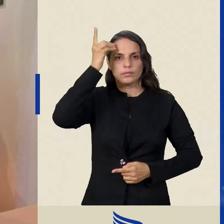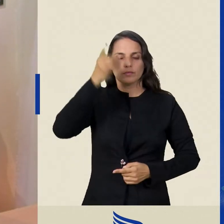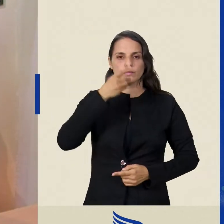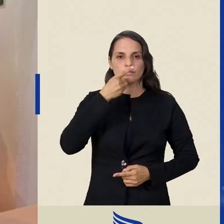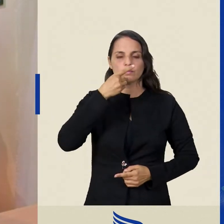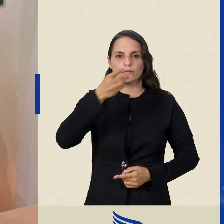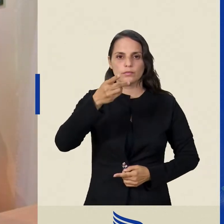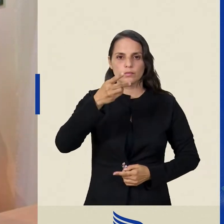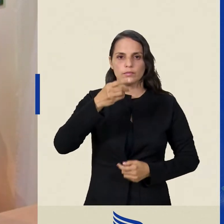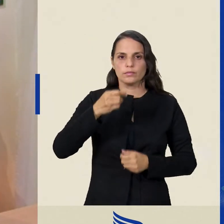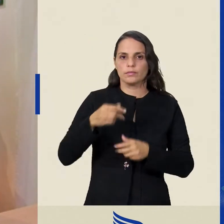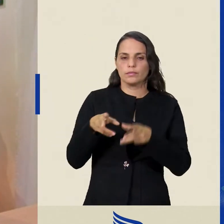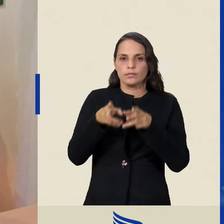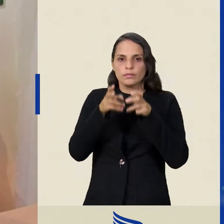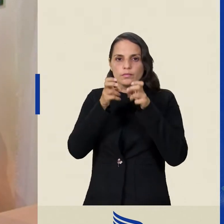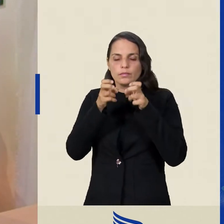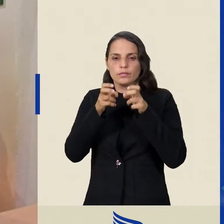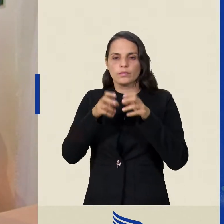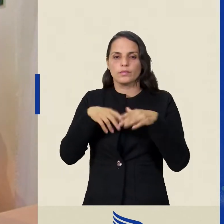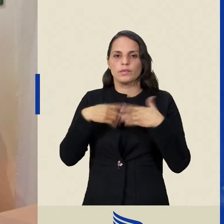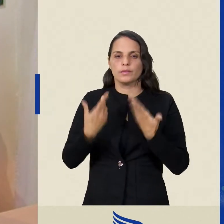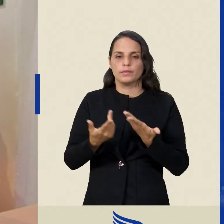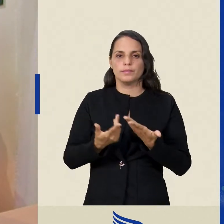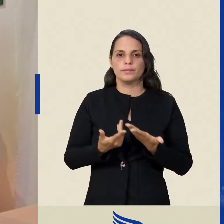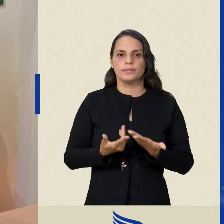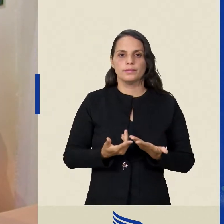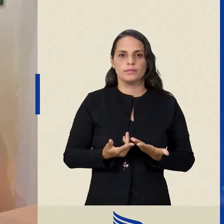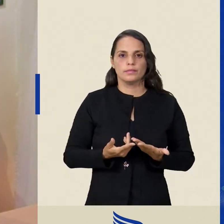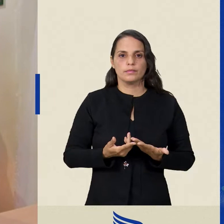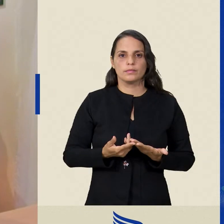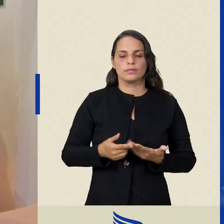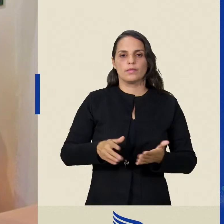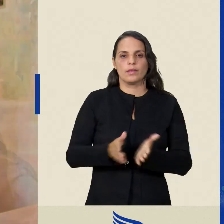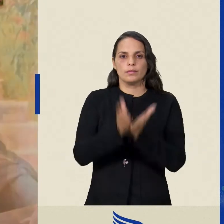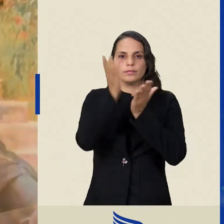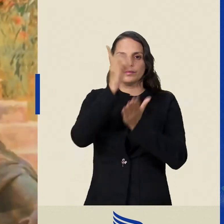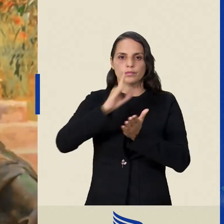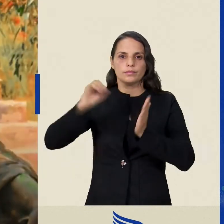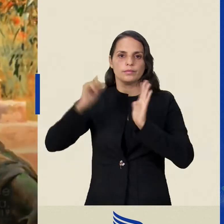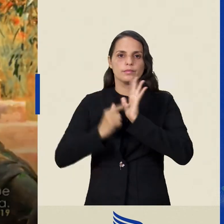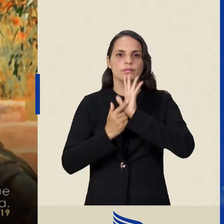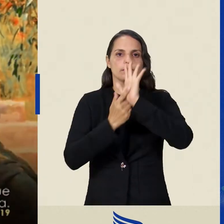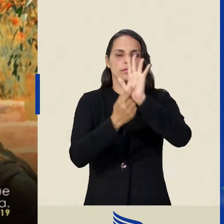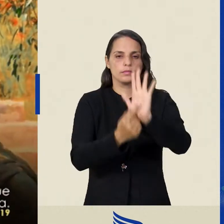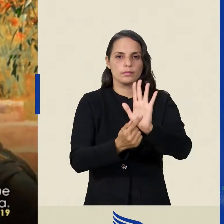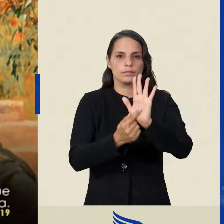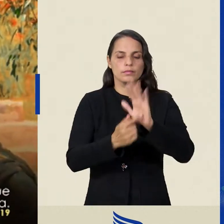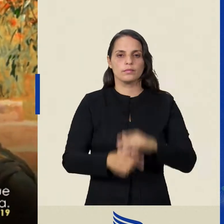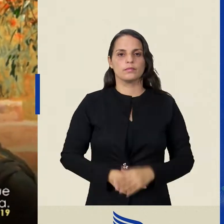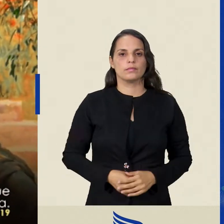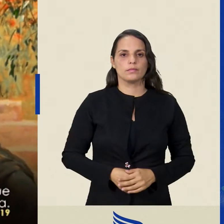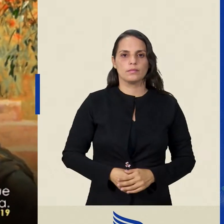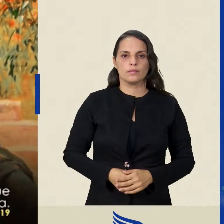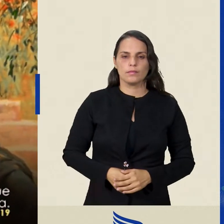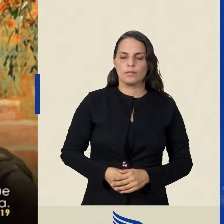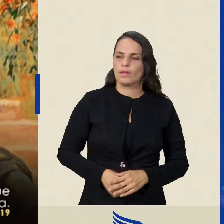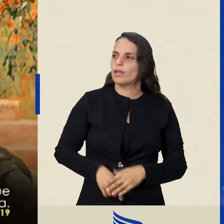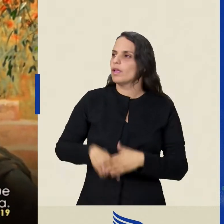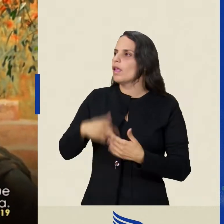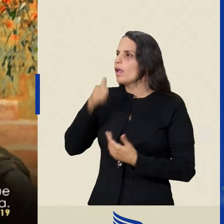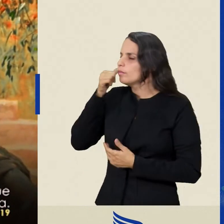era evidente. Vejamos o que nos apresenta a palavra de Deus. Disse-lhe a mulher: